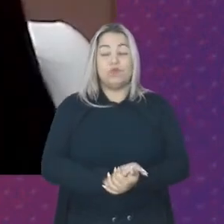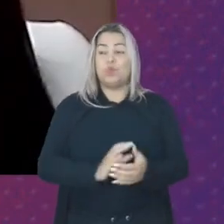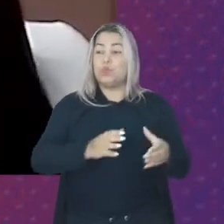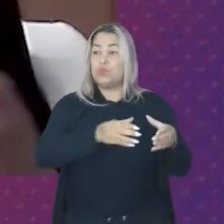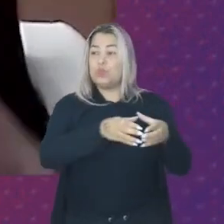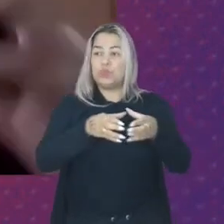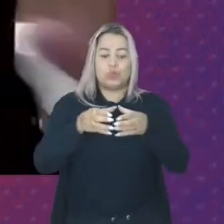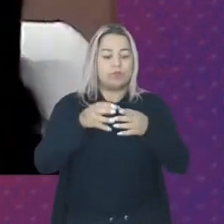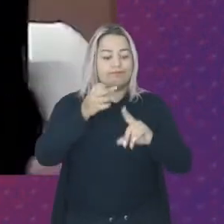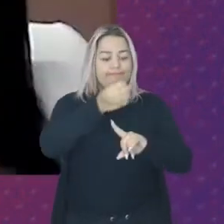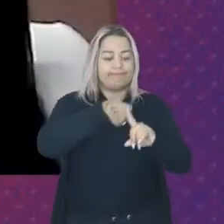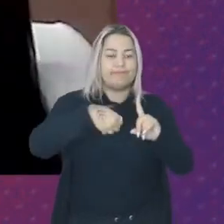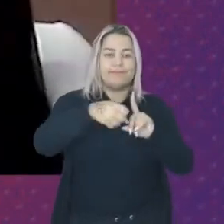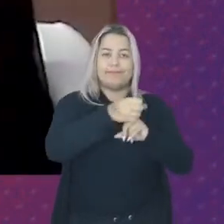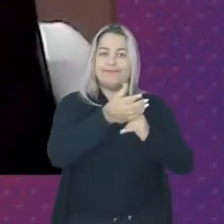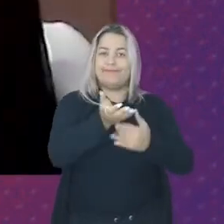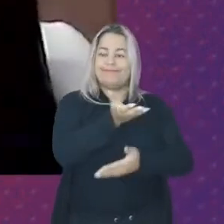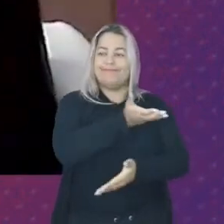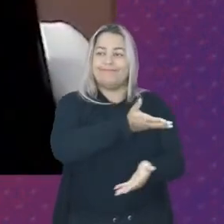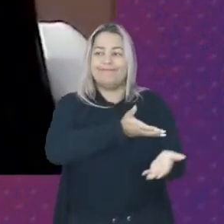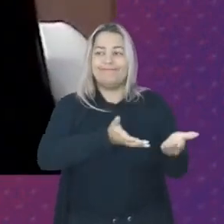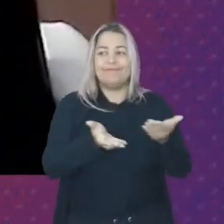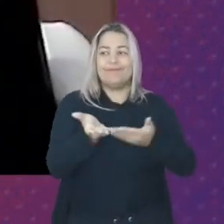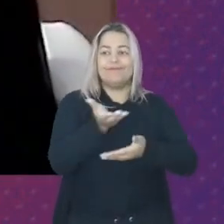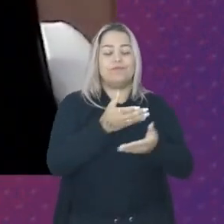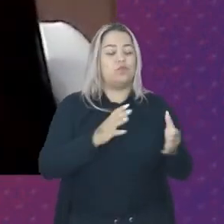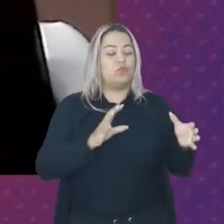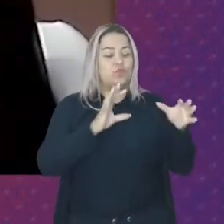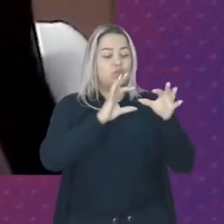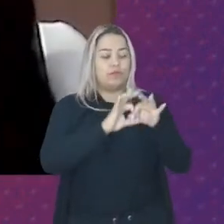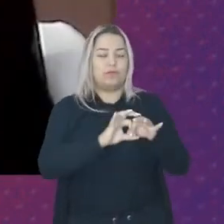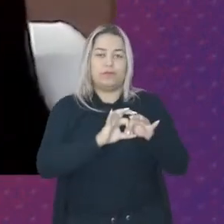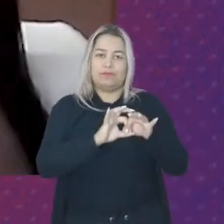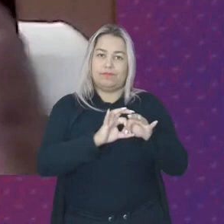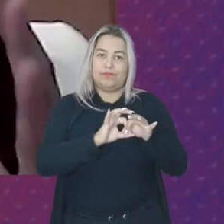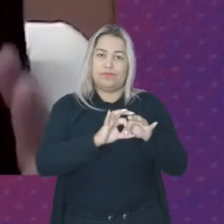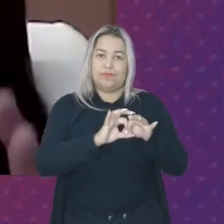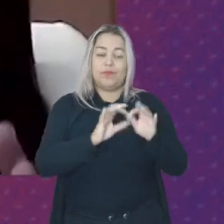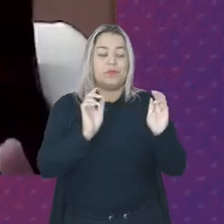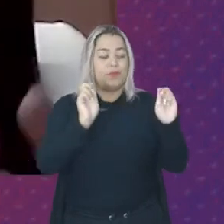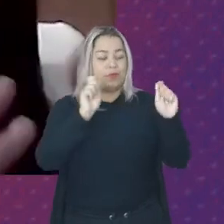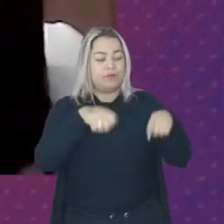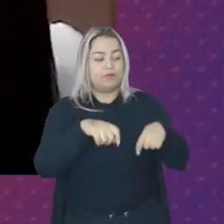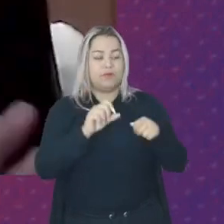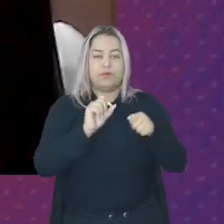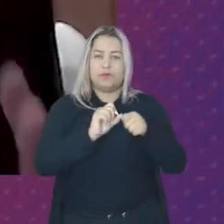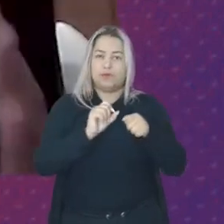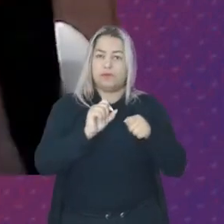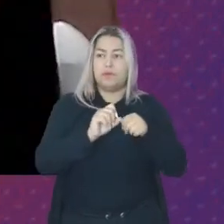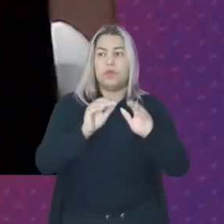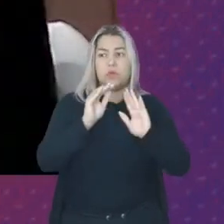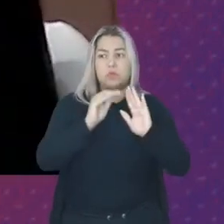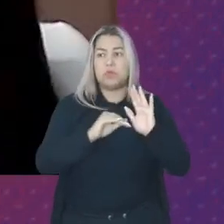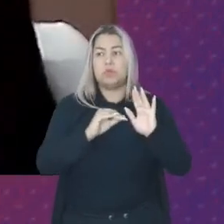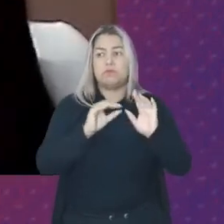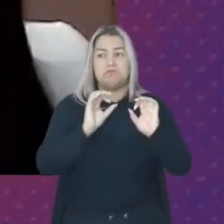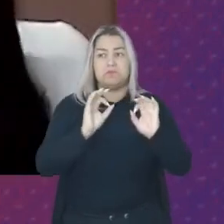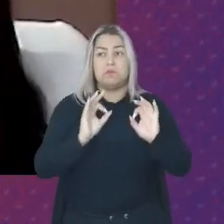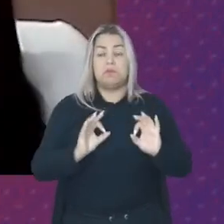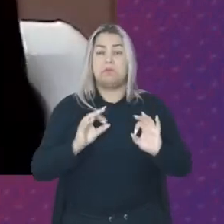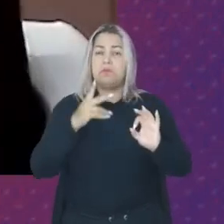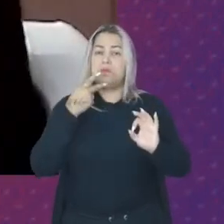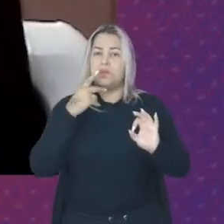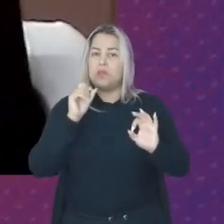grupos sociais que estão envolvidos dentro desse contexto. E você precisa produzir conteúdos específicos